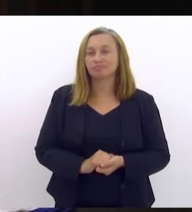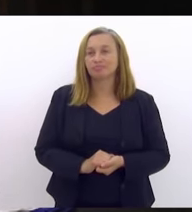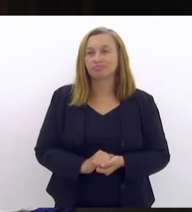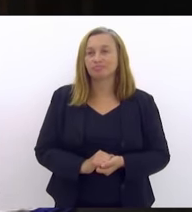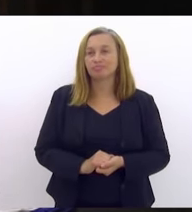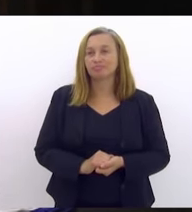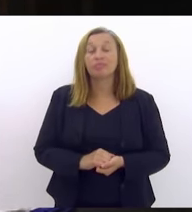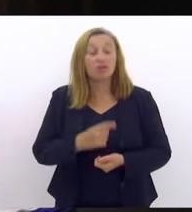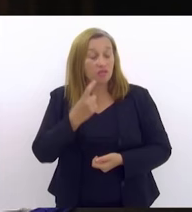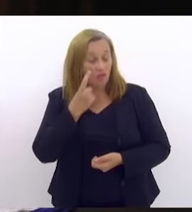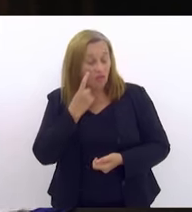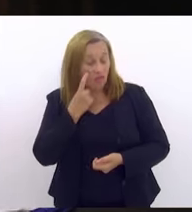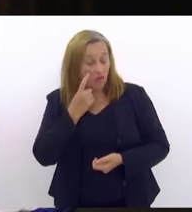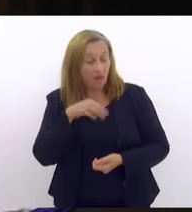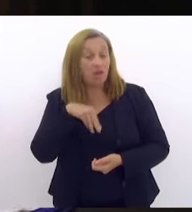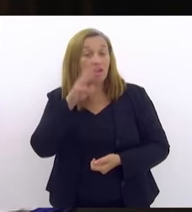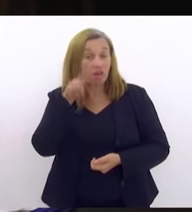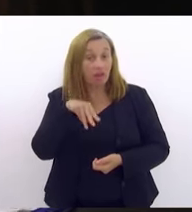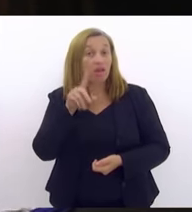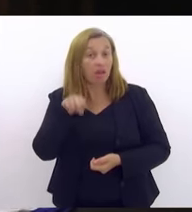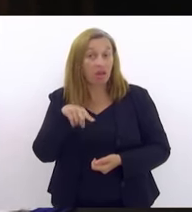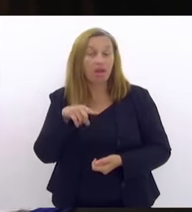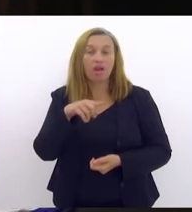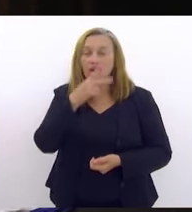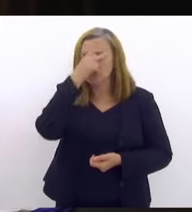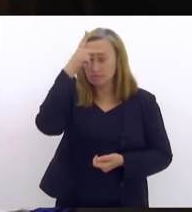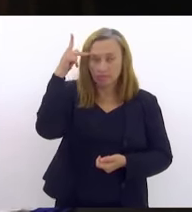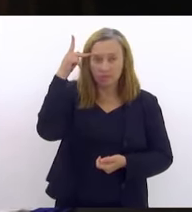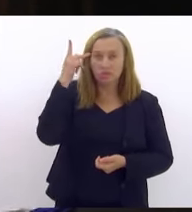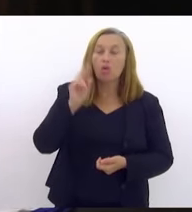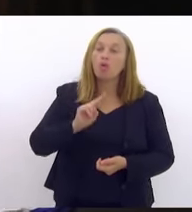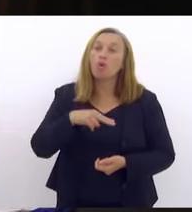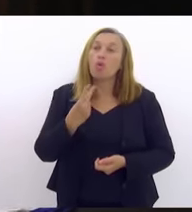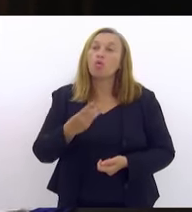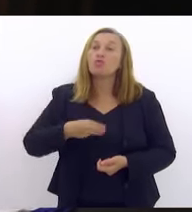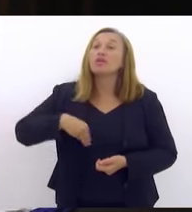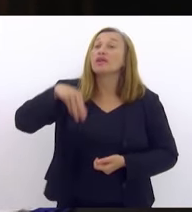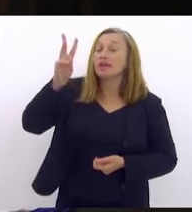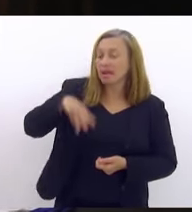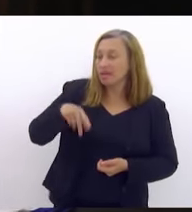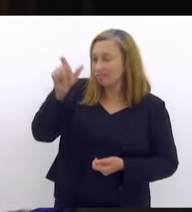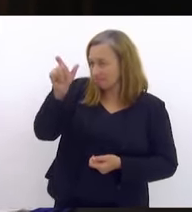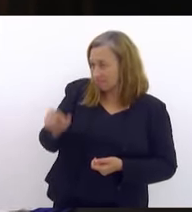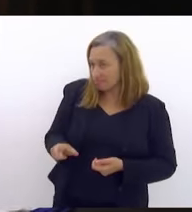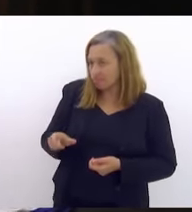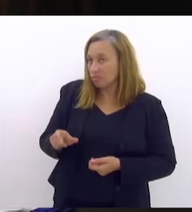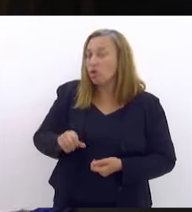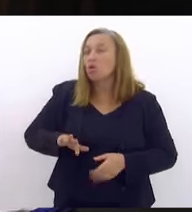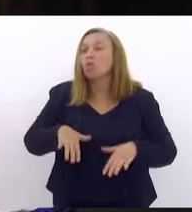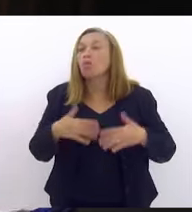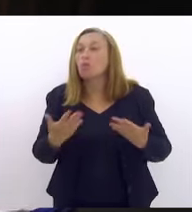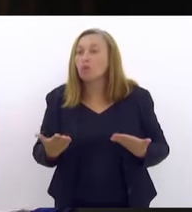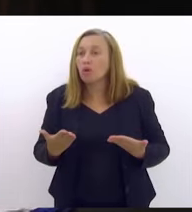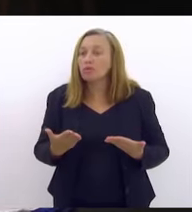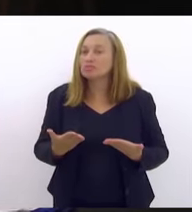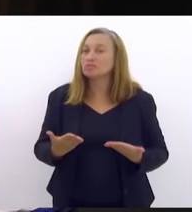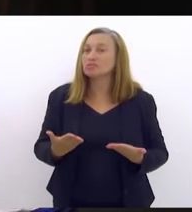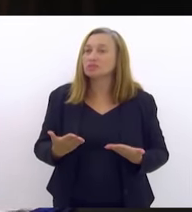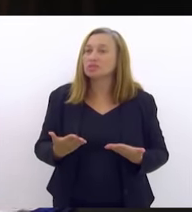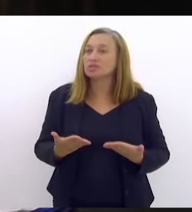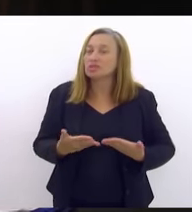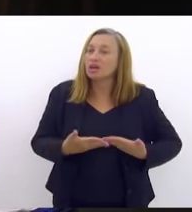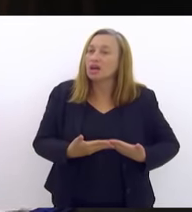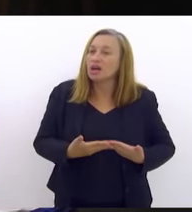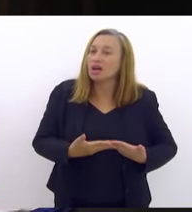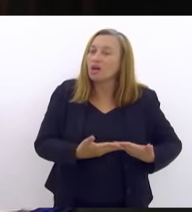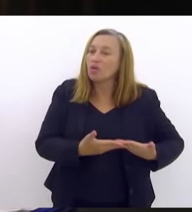A gente vê quem são as pessoas, ou quem é a pessoa, quando ela traz aqueles que estão com